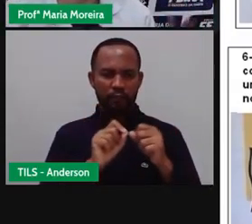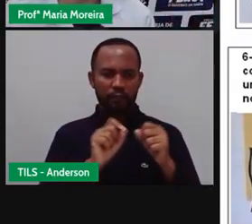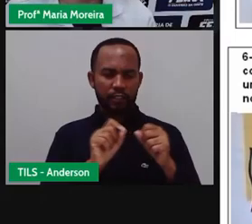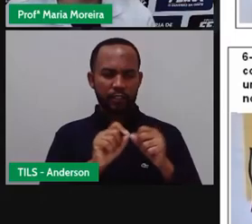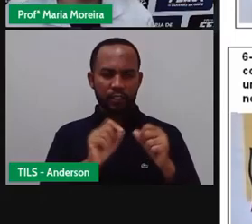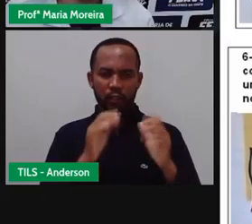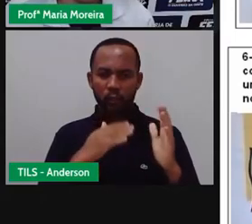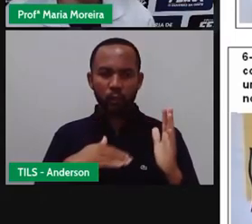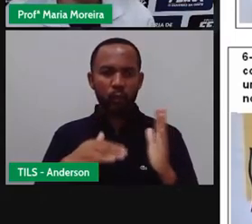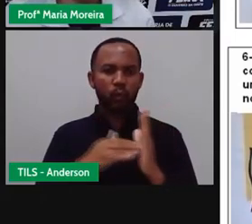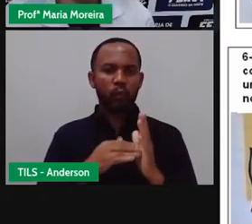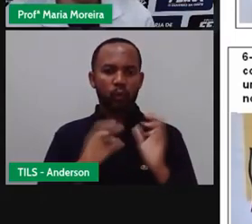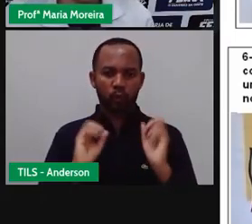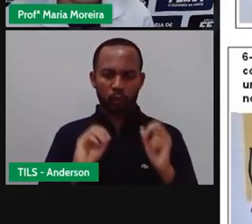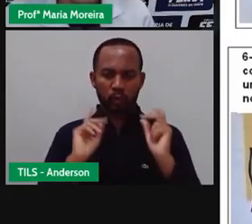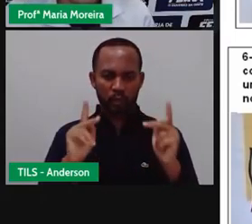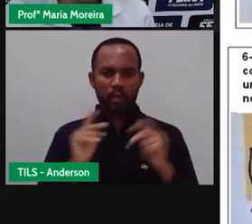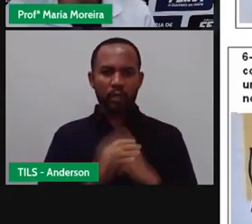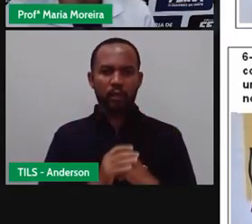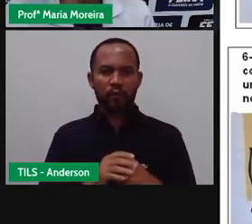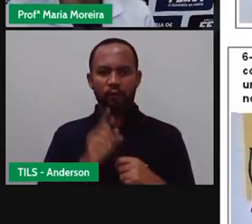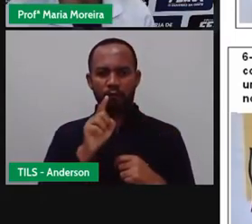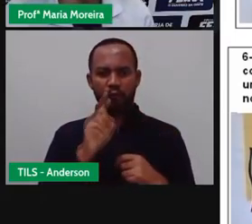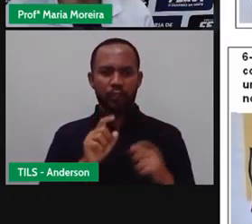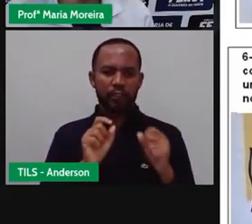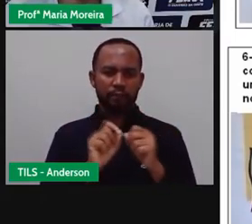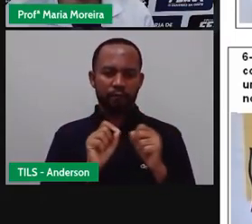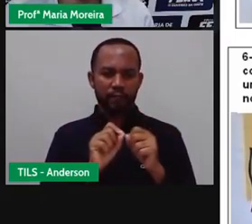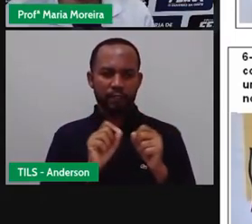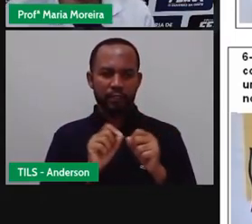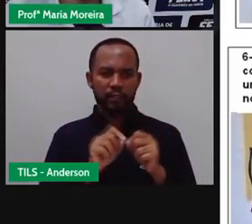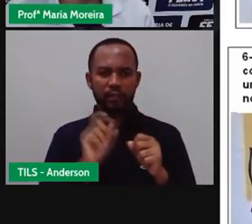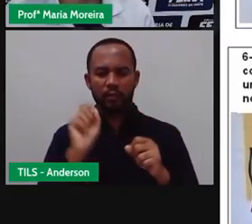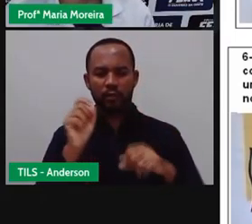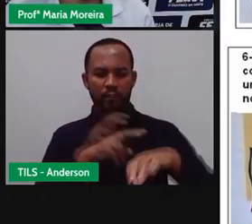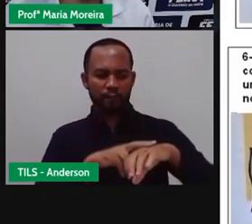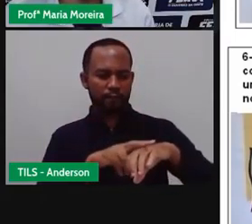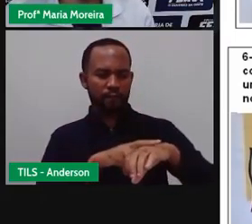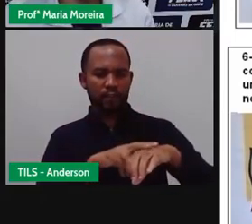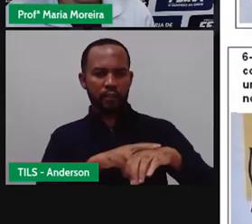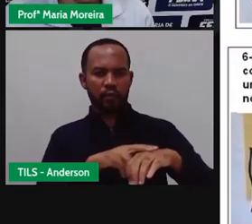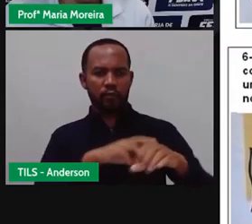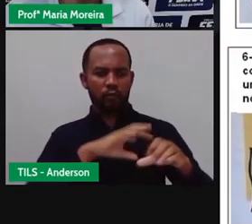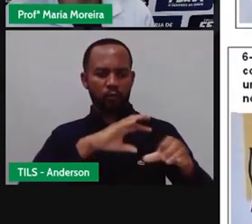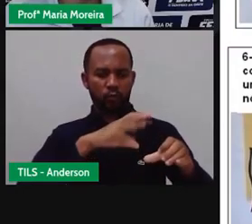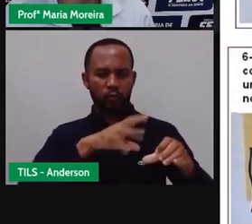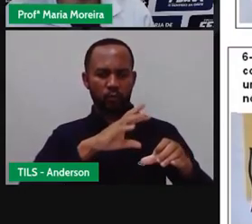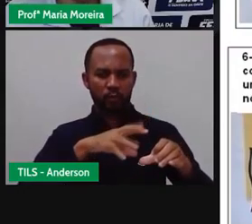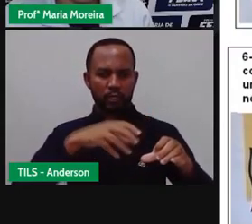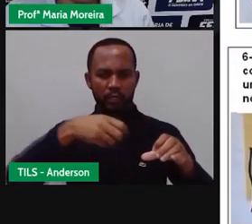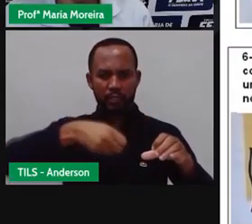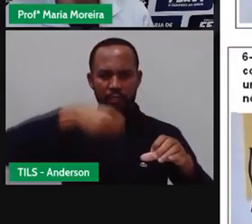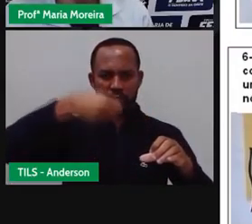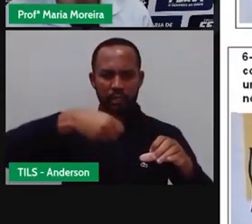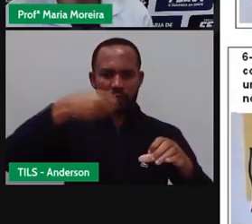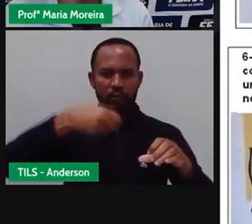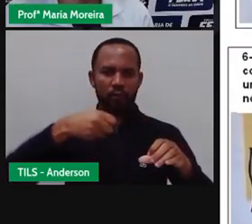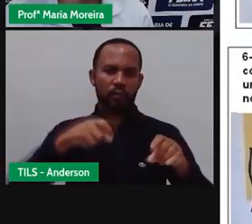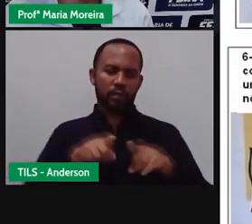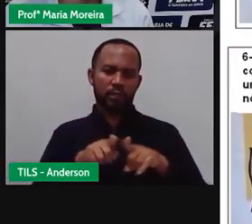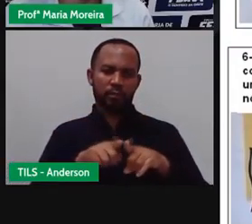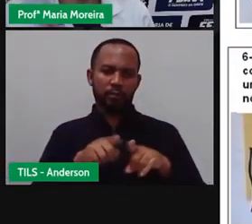Tá tudo pronto. O que é que você vai ter que fazer? Você vai cobrir o vidro com um saco, né, por um dia e uma